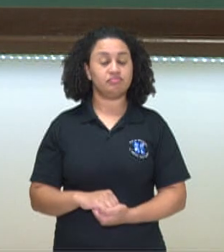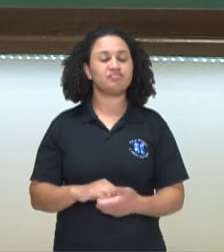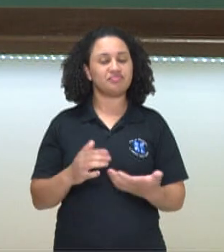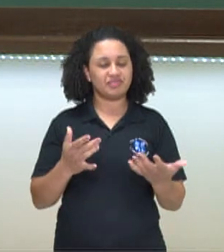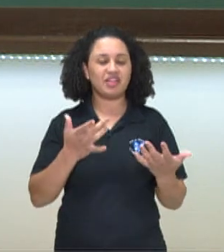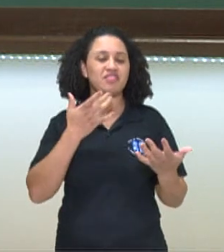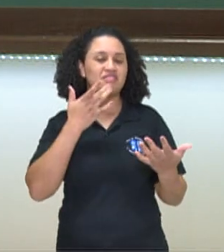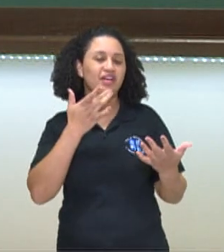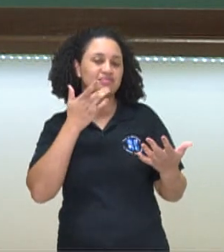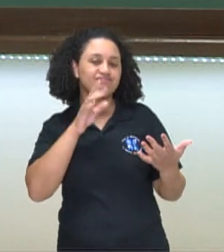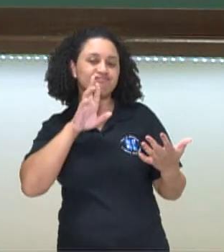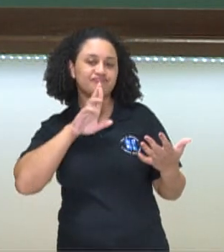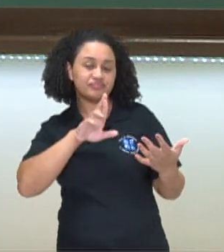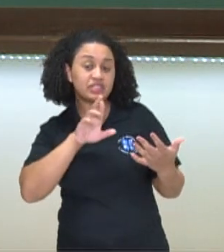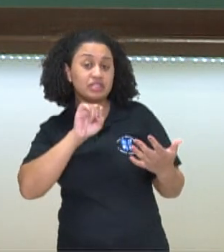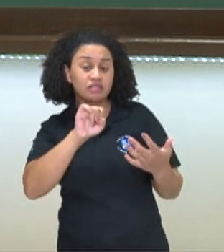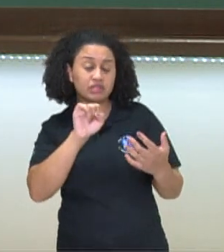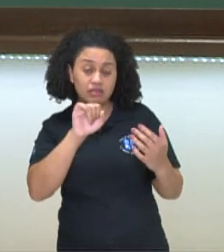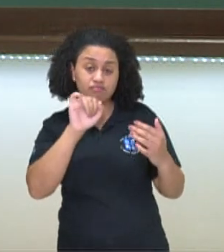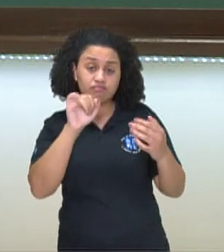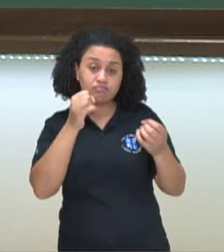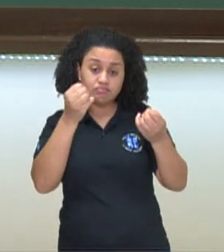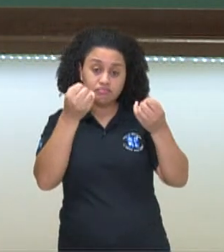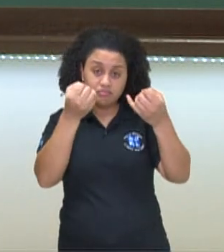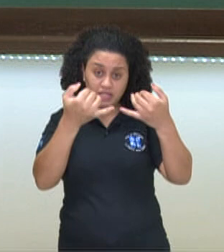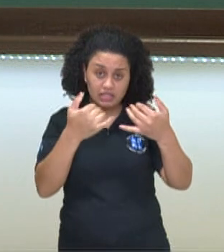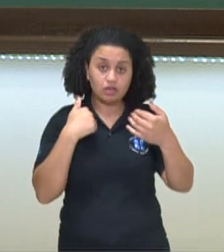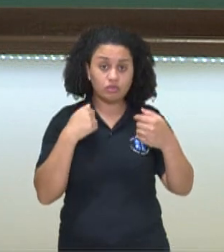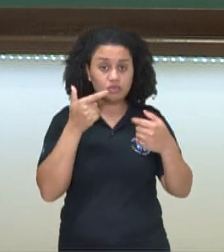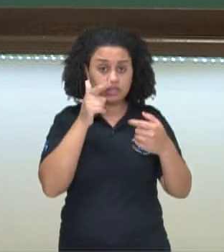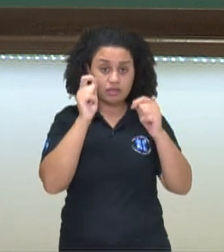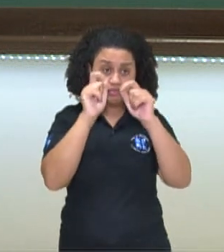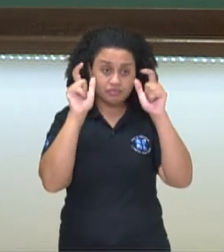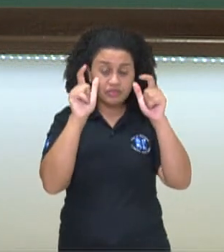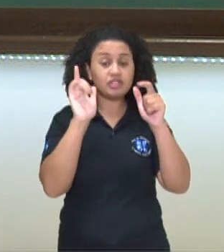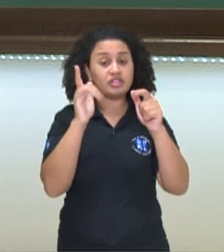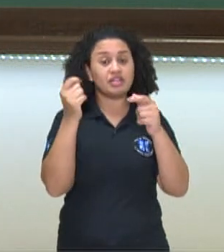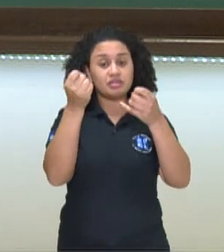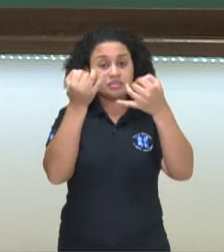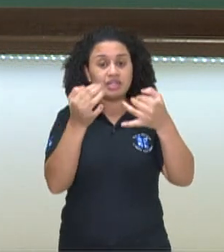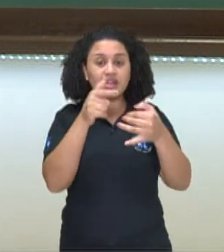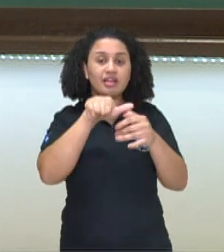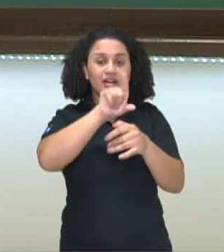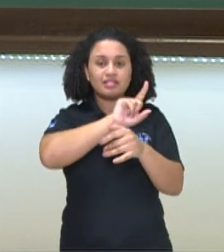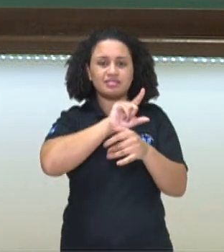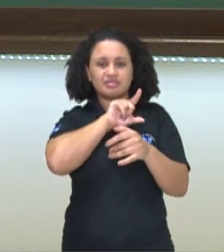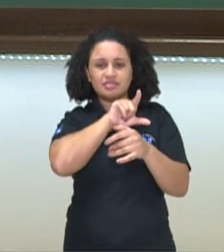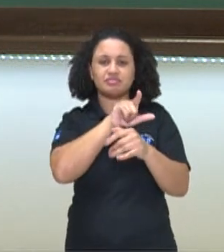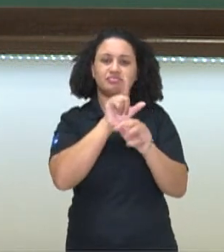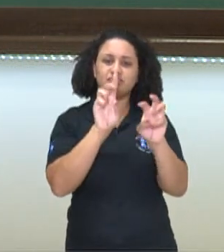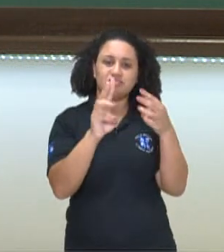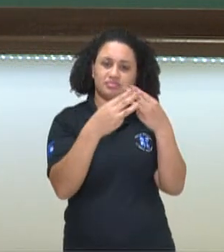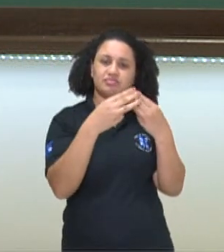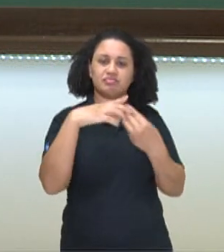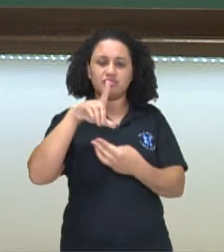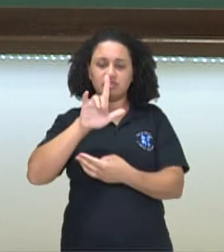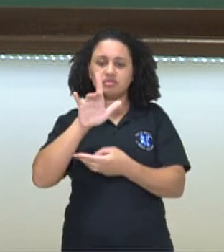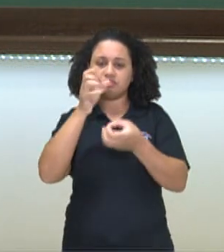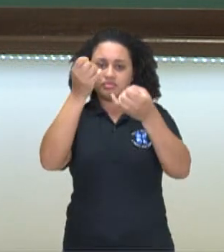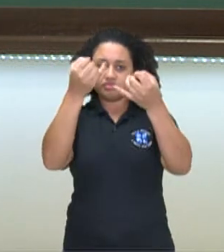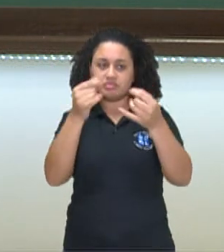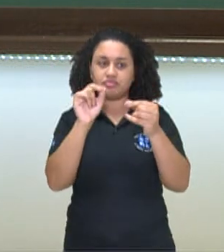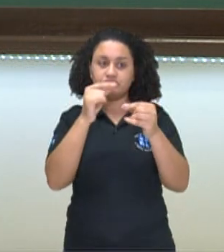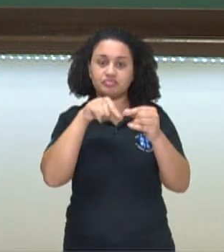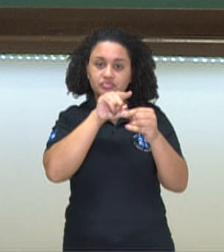Fácil, né? Se você prestou bem atenção, eu já falei isso aqui na nossa figura anterior. Olha só, o